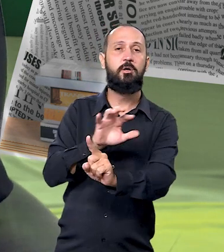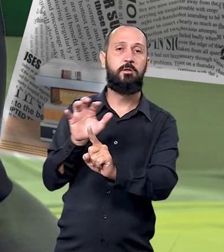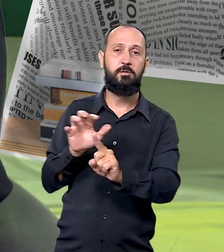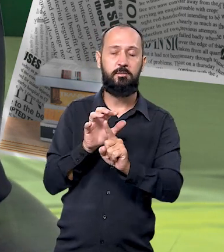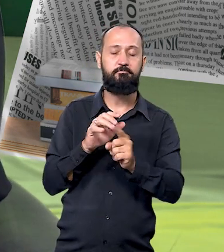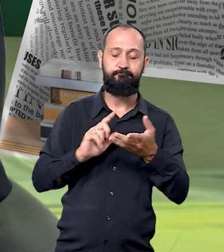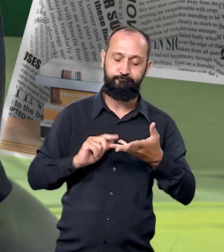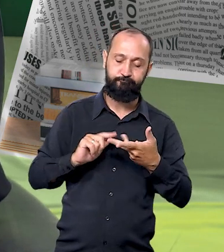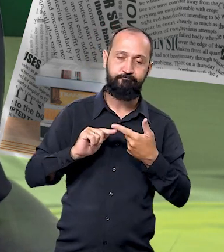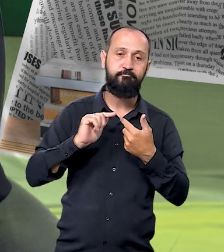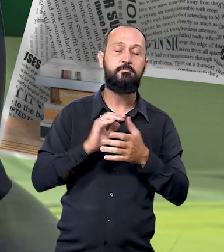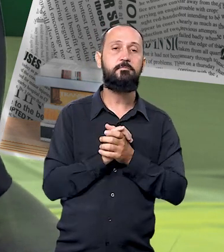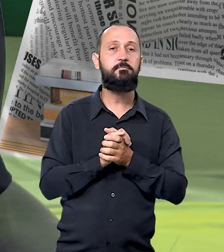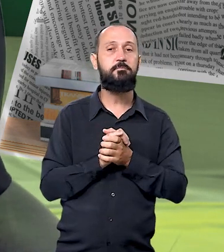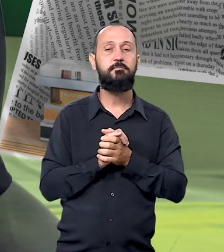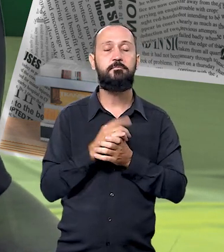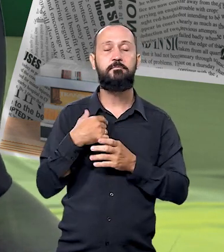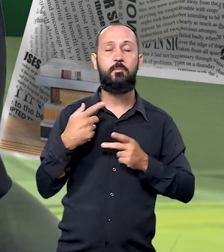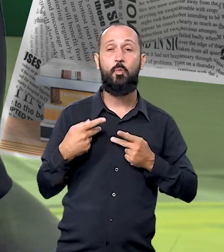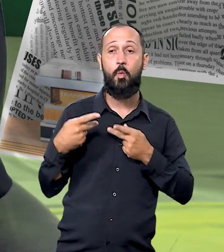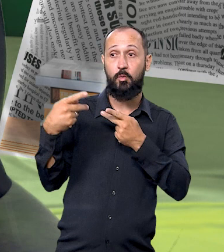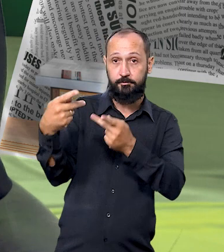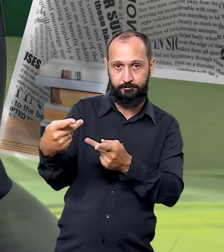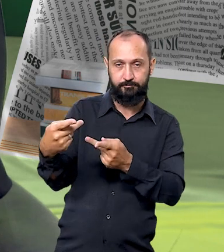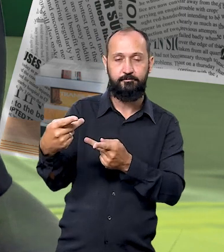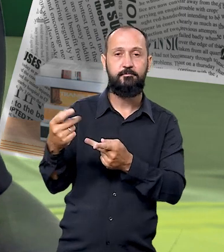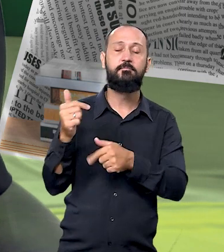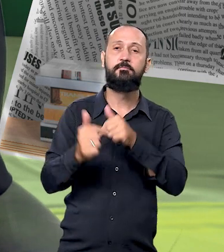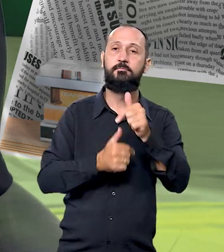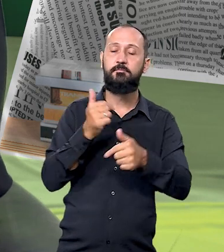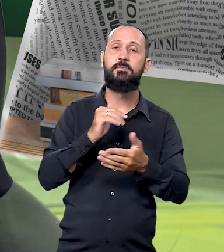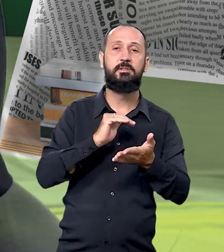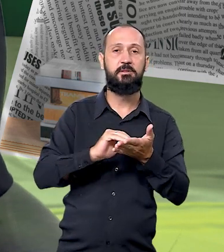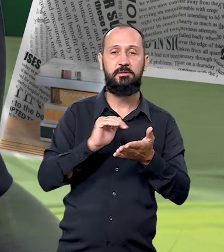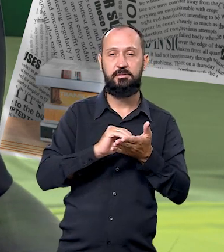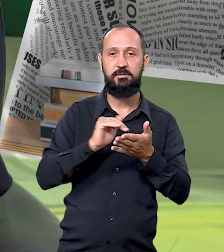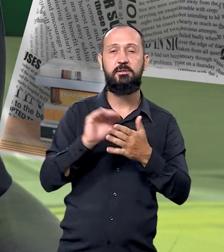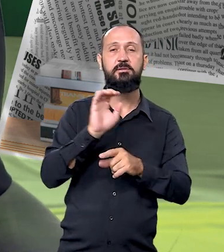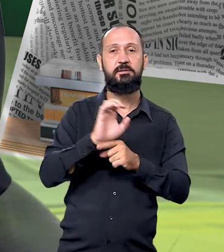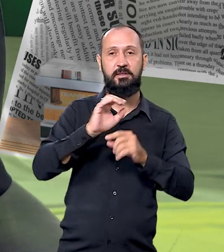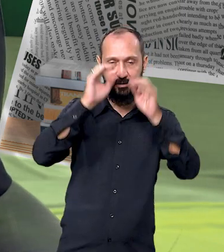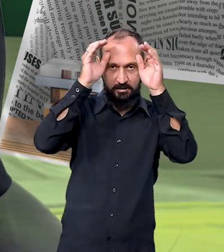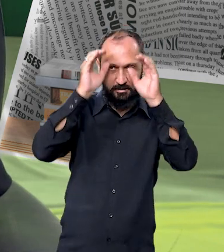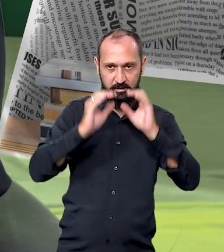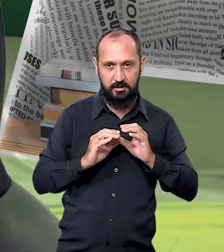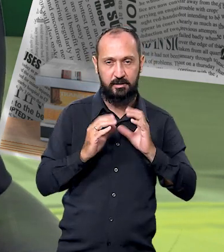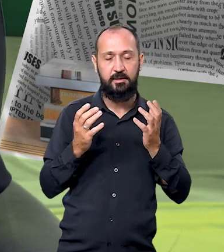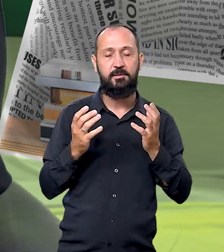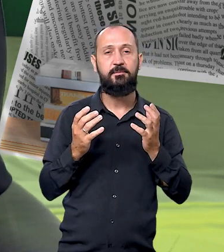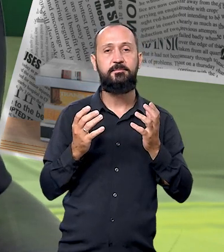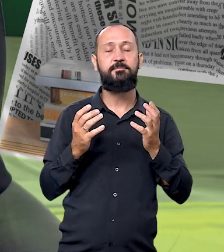chegam, por uma série de motivos. E quando eu recebi o convite para trabalhar na Secretaria de Estado da